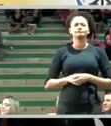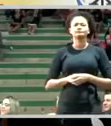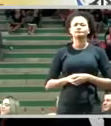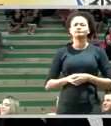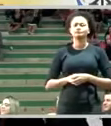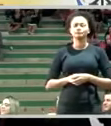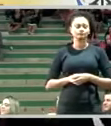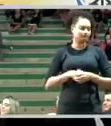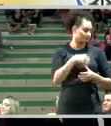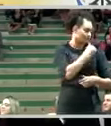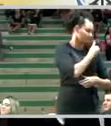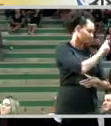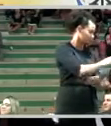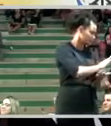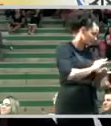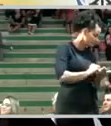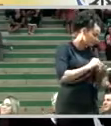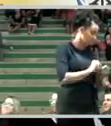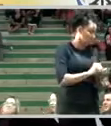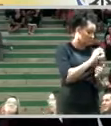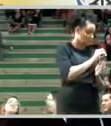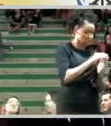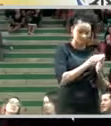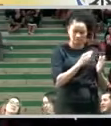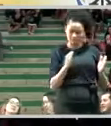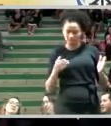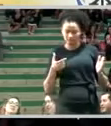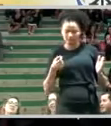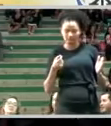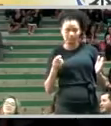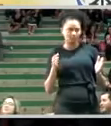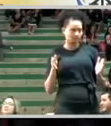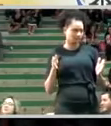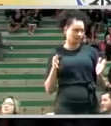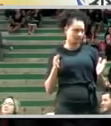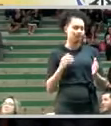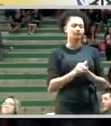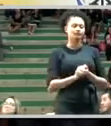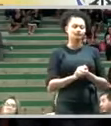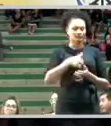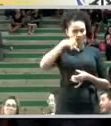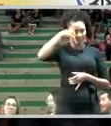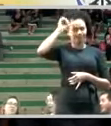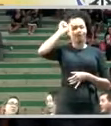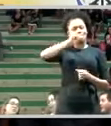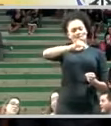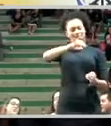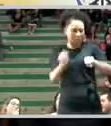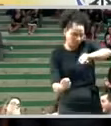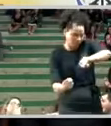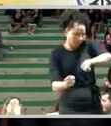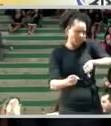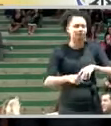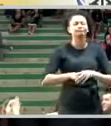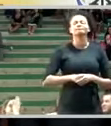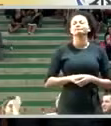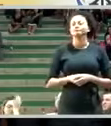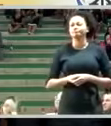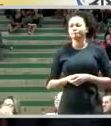Diga para quem está ao seu lado: entre 0 a 20, boi ainda tropeça.